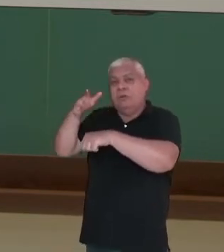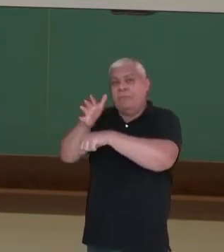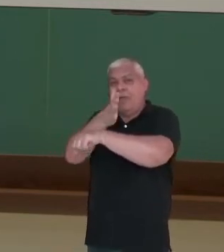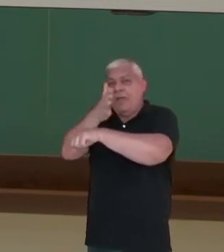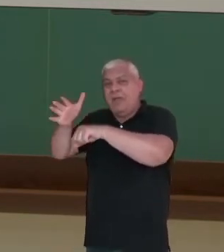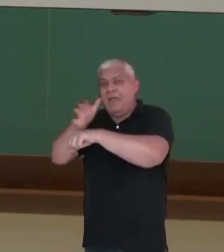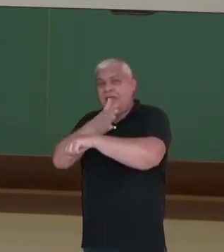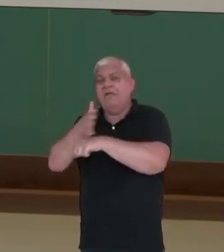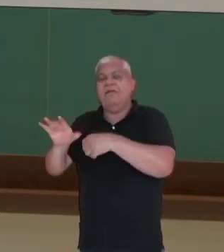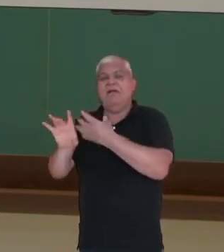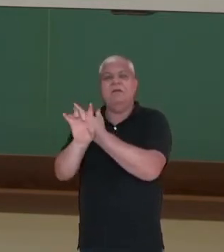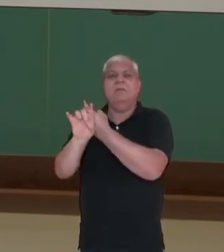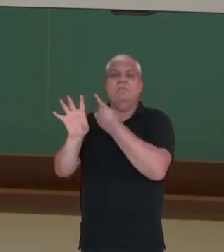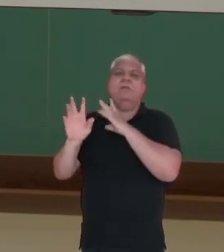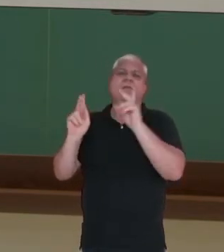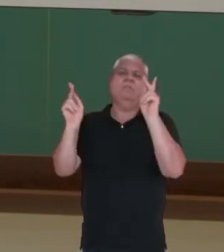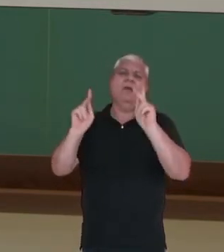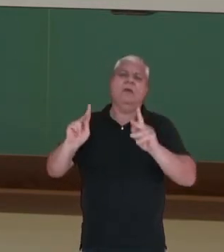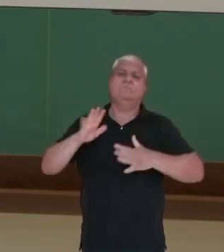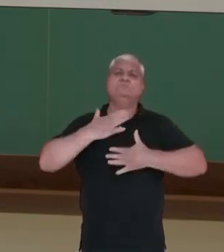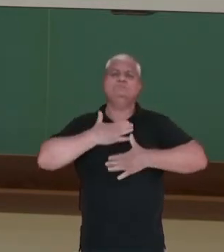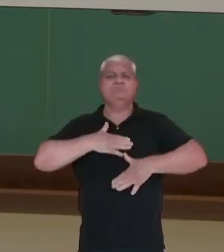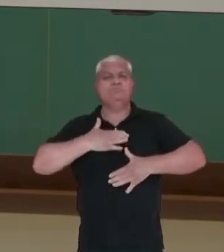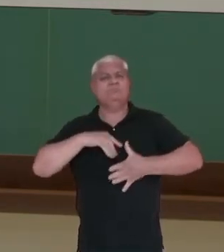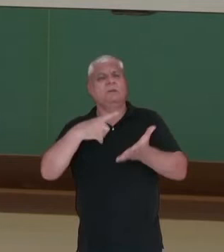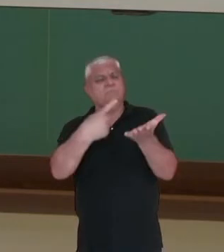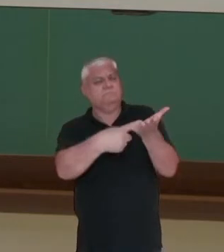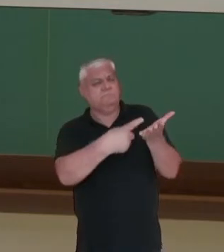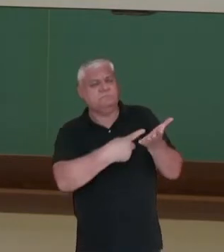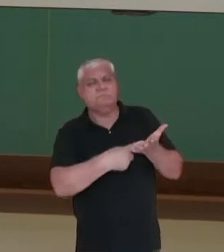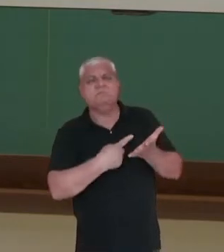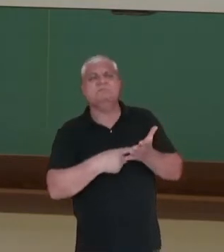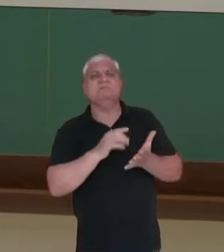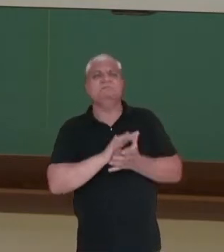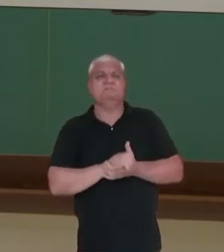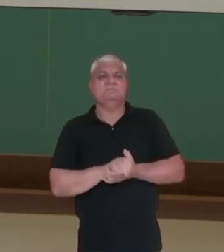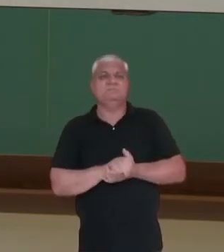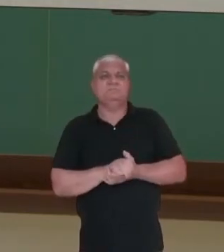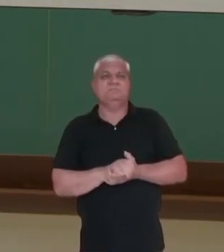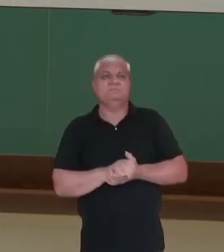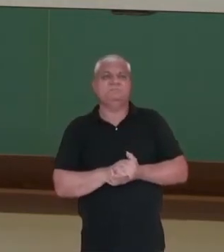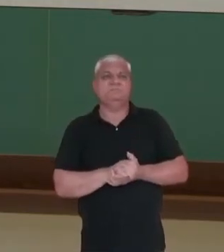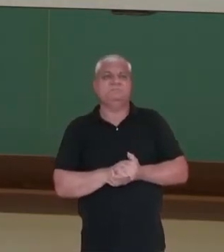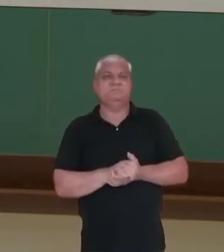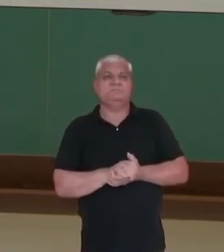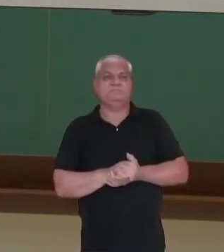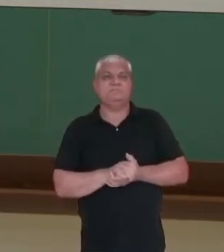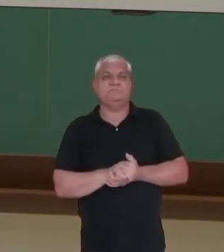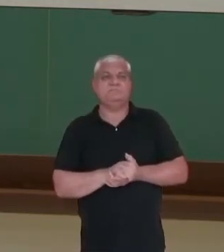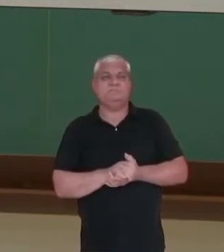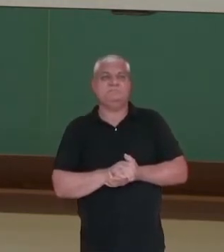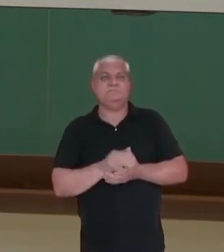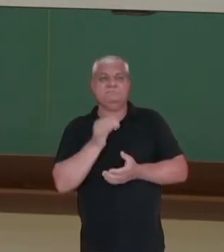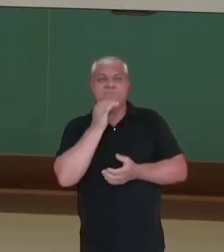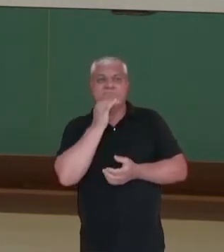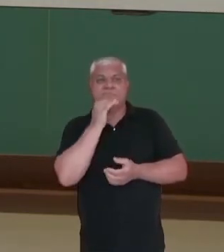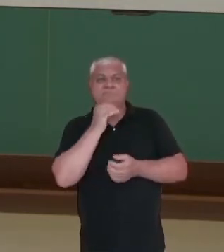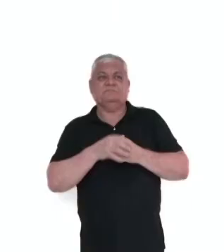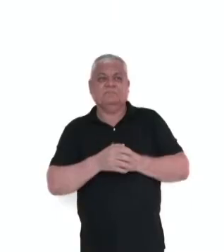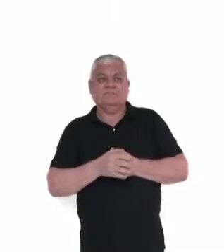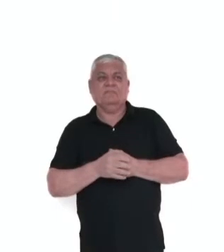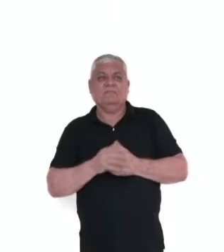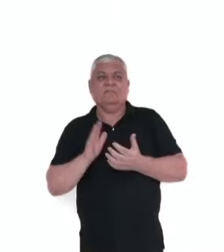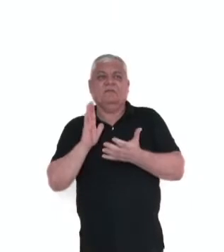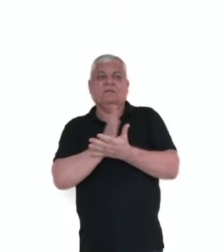ficaram independentes, então, de forma um pouco mais pacífica, como, por exemplo, né, vamos ver aqui, ó, a independência foi, então, relativamente tranquila em